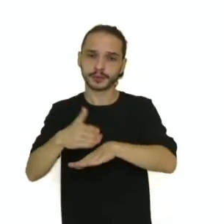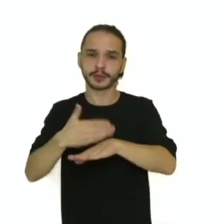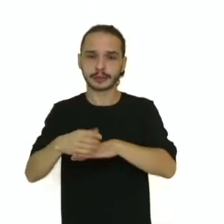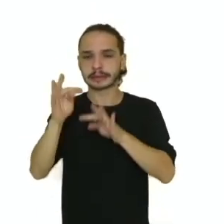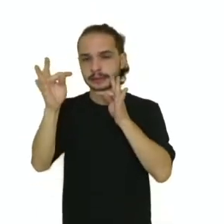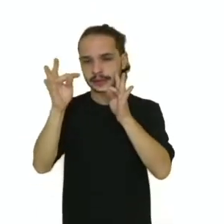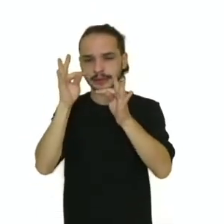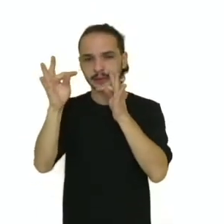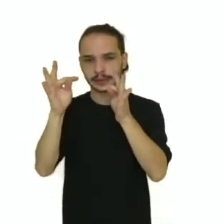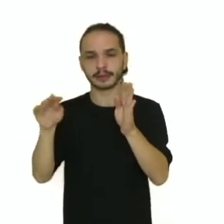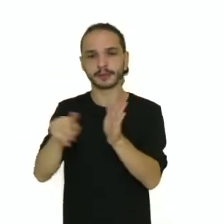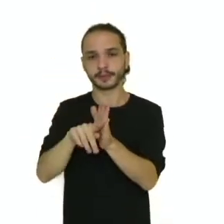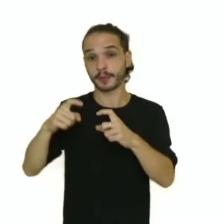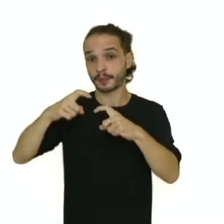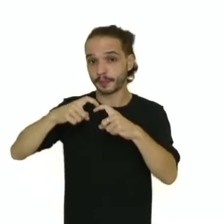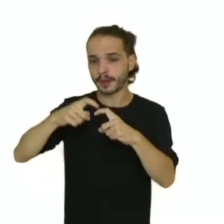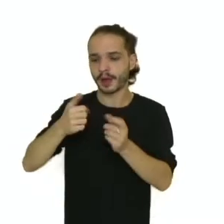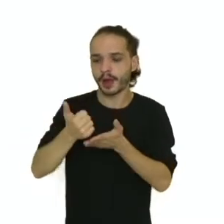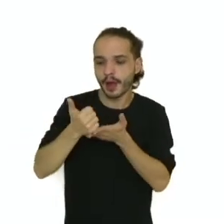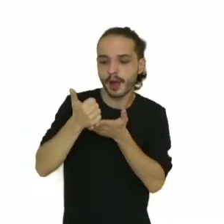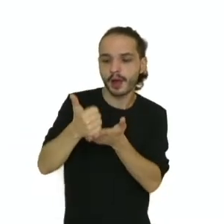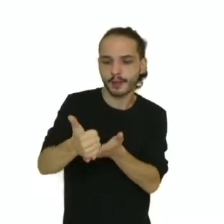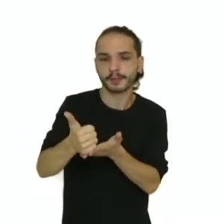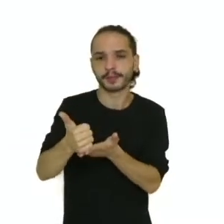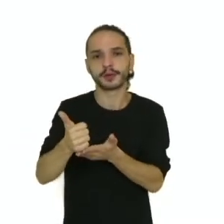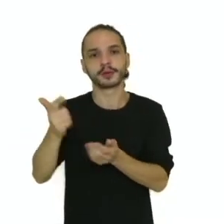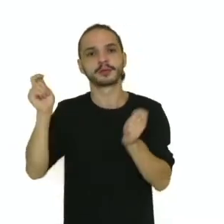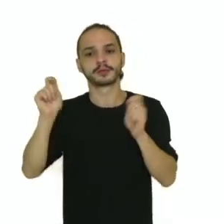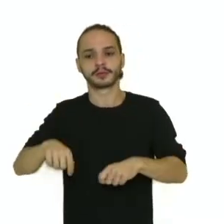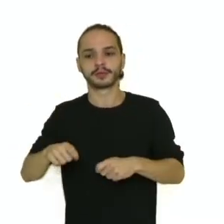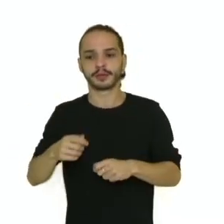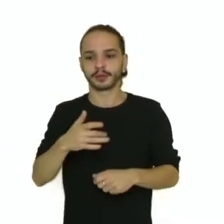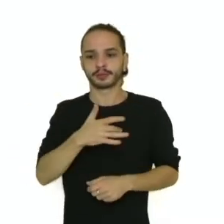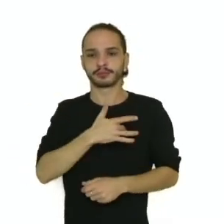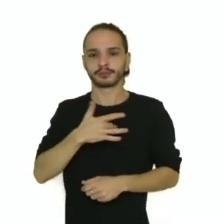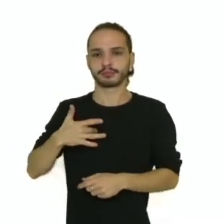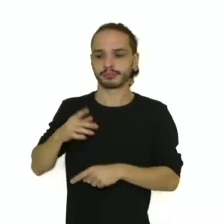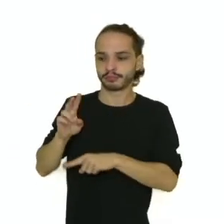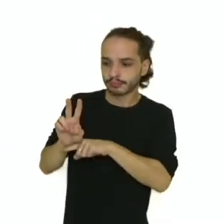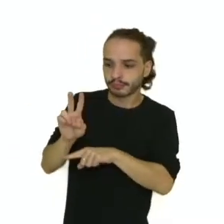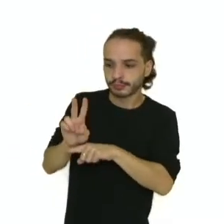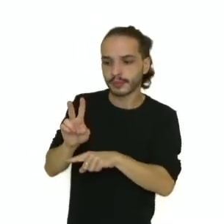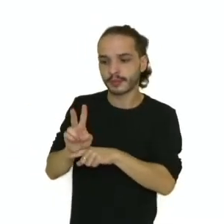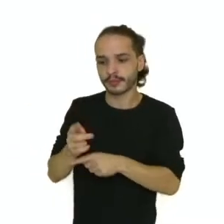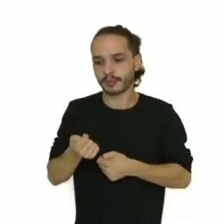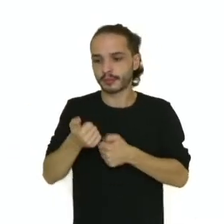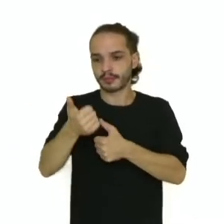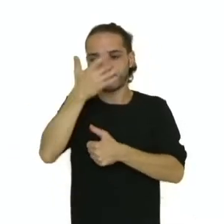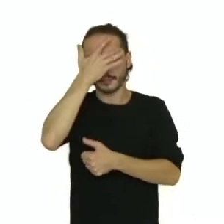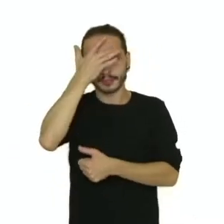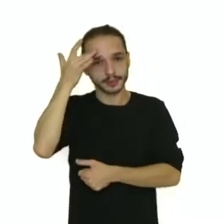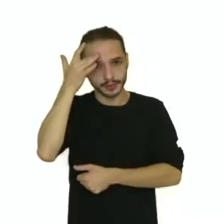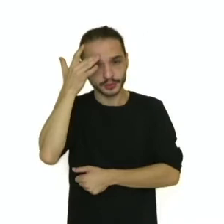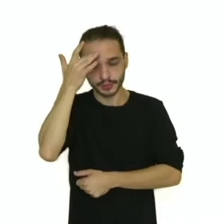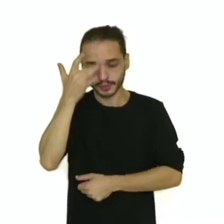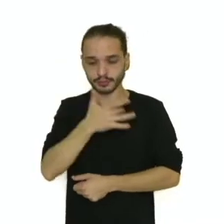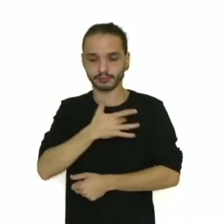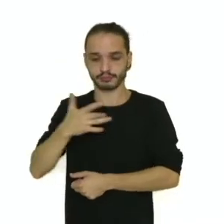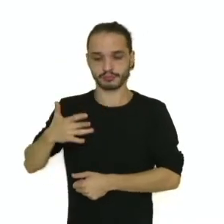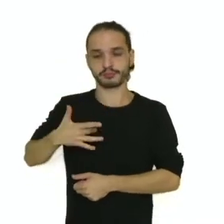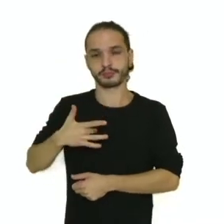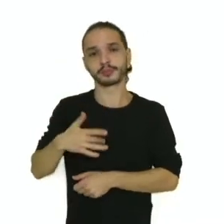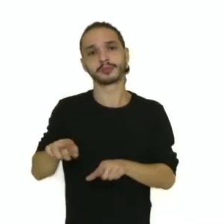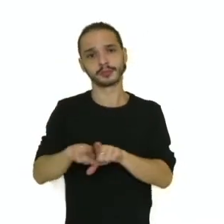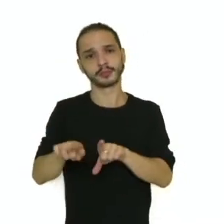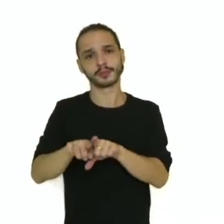de tratamento médico de apoio que oferece cuidados que beneficiam as pessoas, tanto física quanto mentalmente,